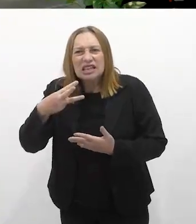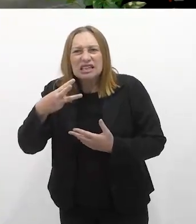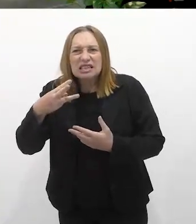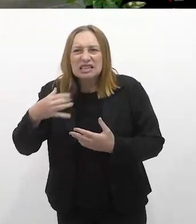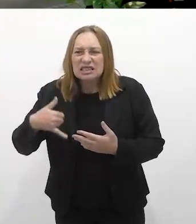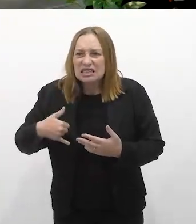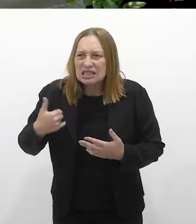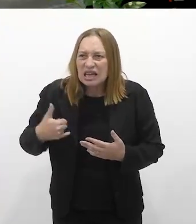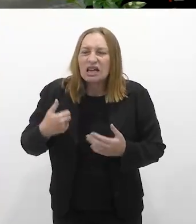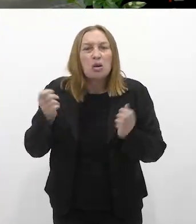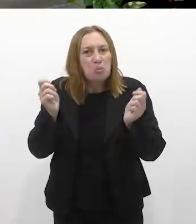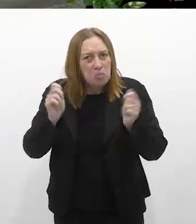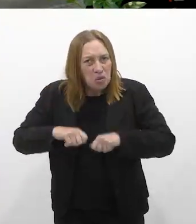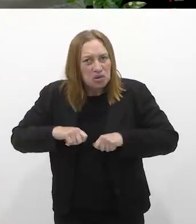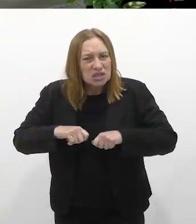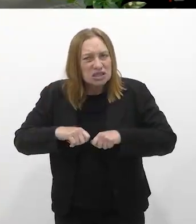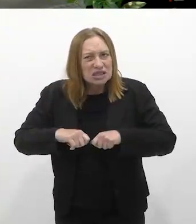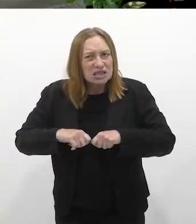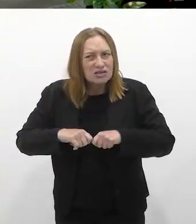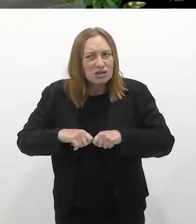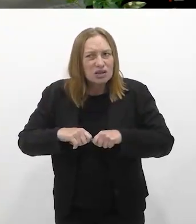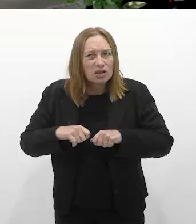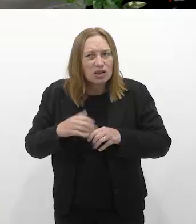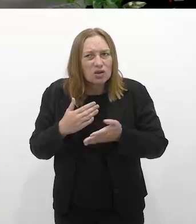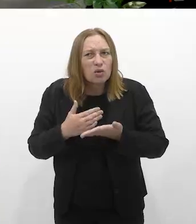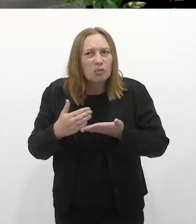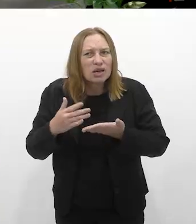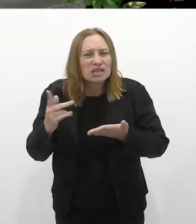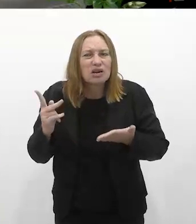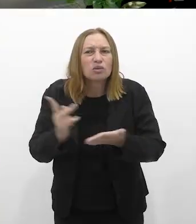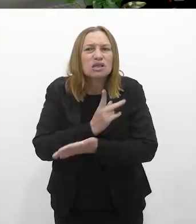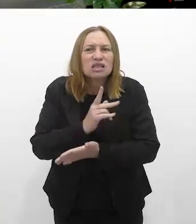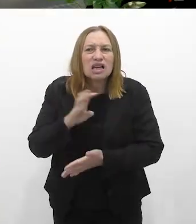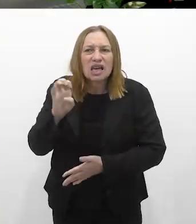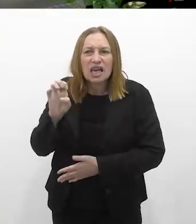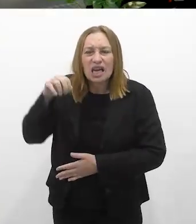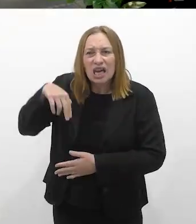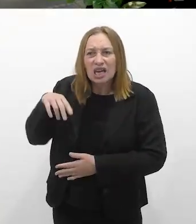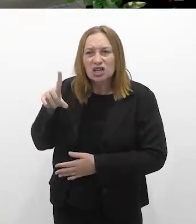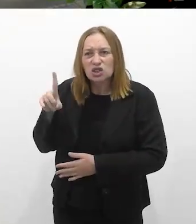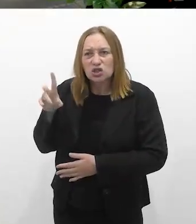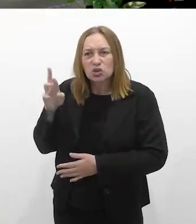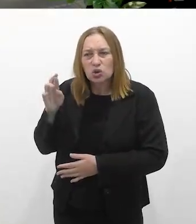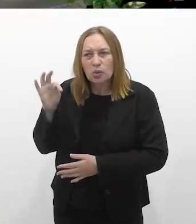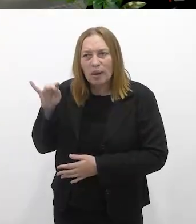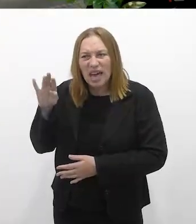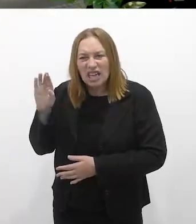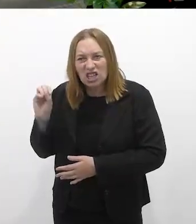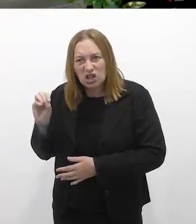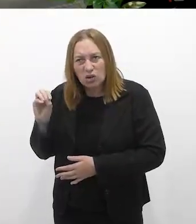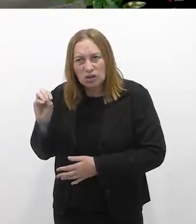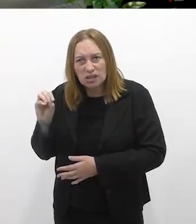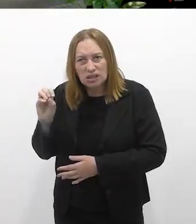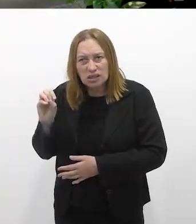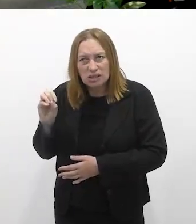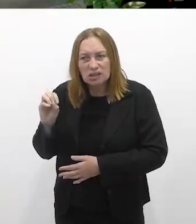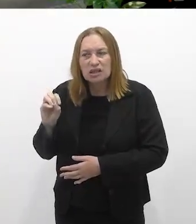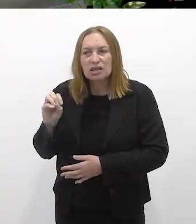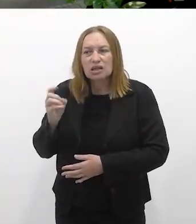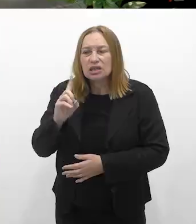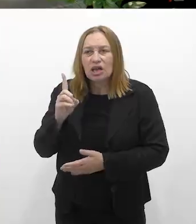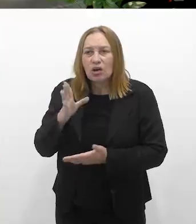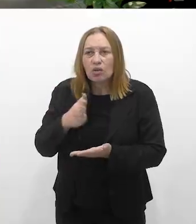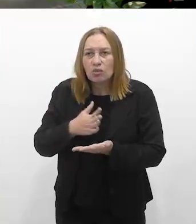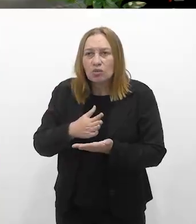23 anos, é possível que isso comece a acontecer, a endometriose, o tecido do endométrio, comece a